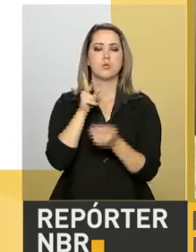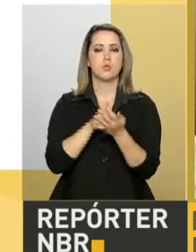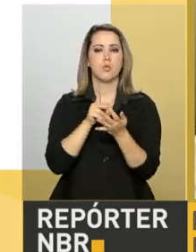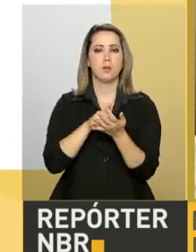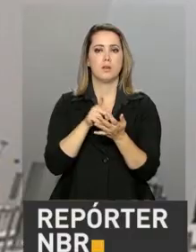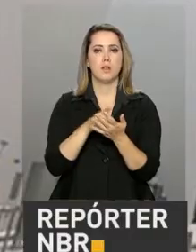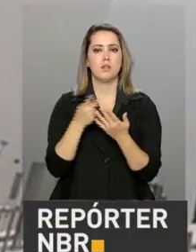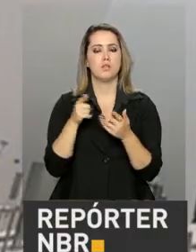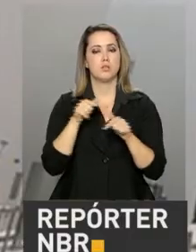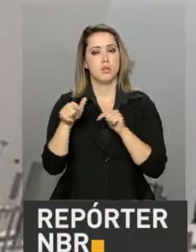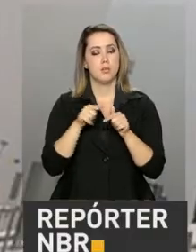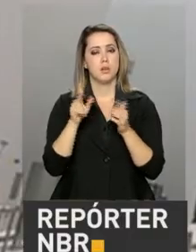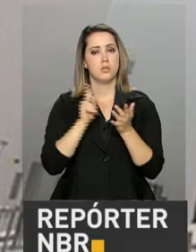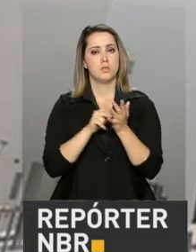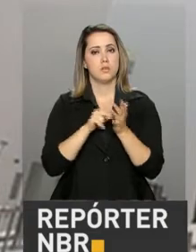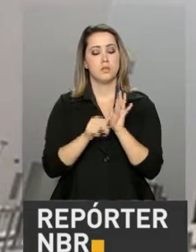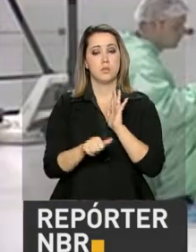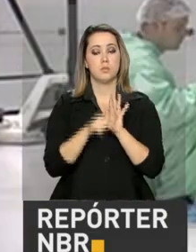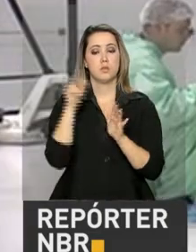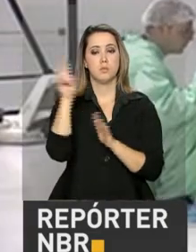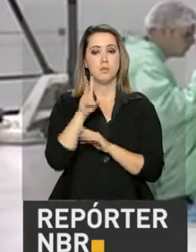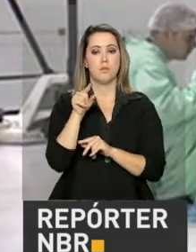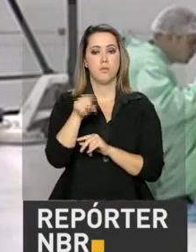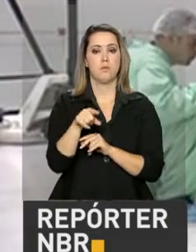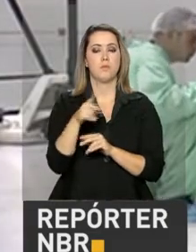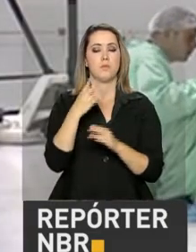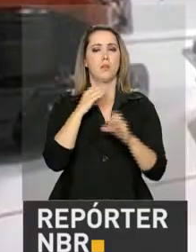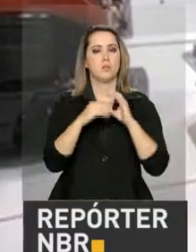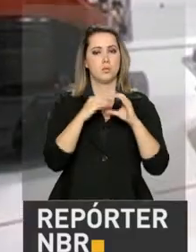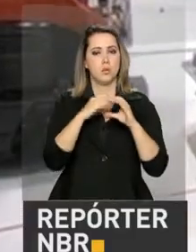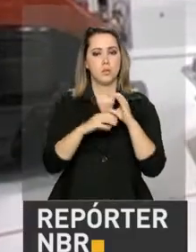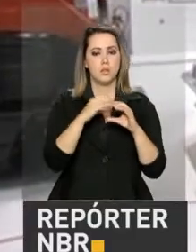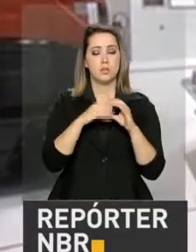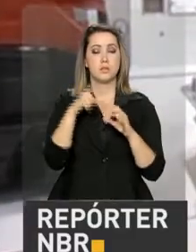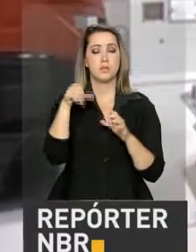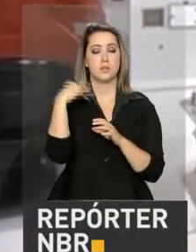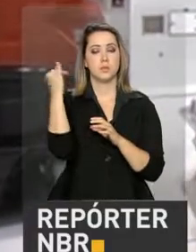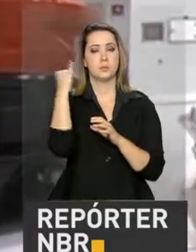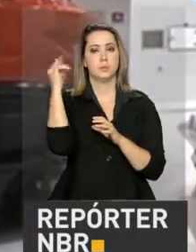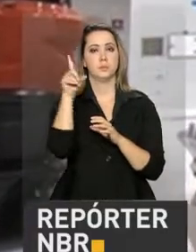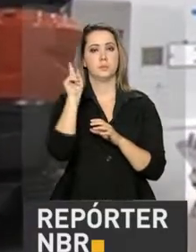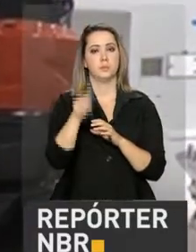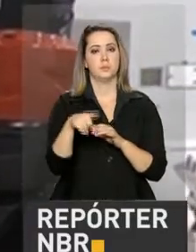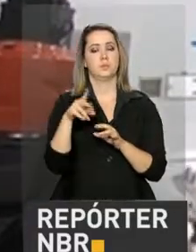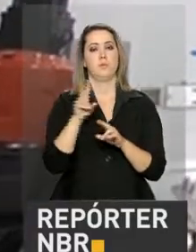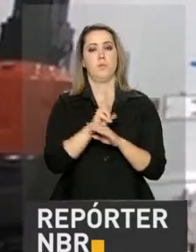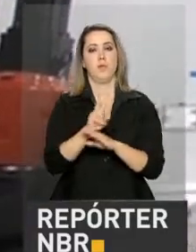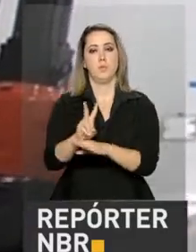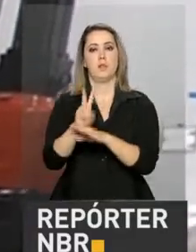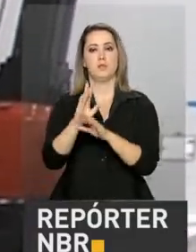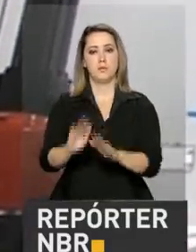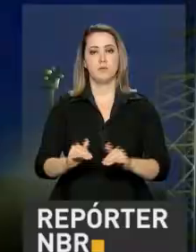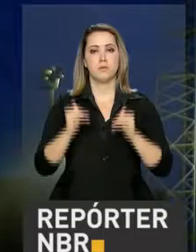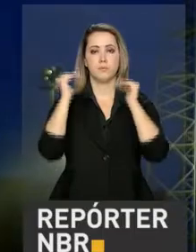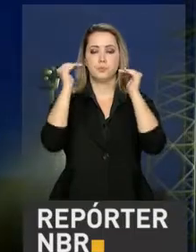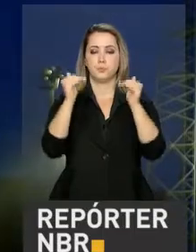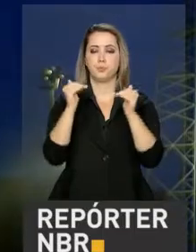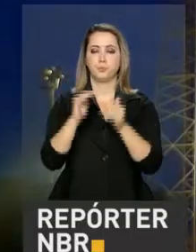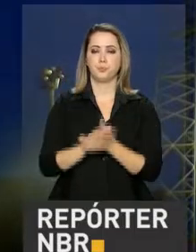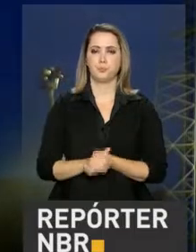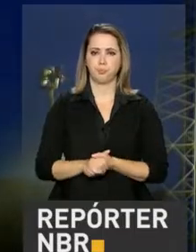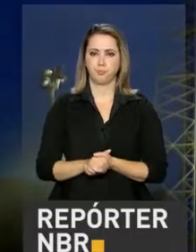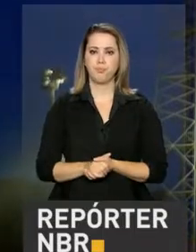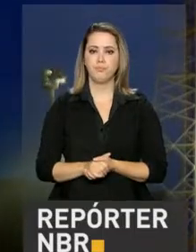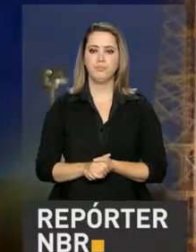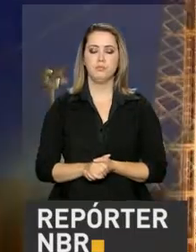pela primeira vez este satélite e essas comunicações que são fundamentais para a defesa e a soberania do Brasil. O